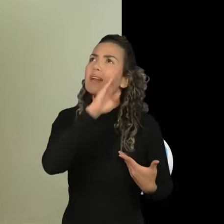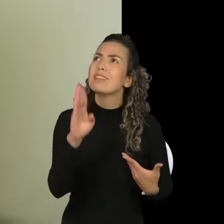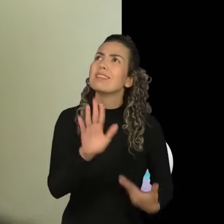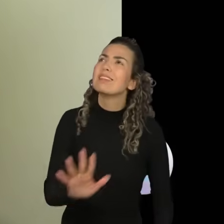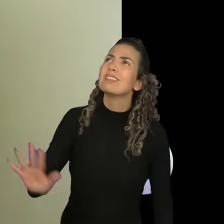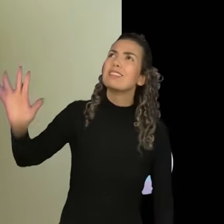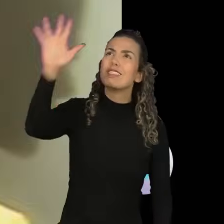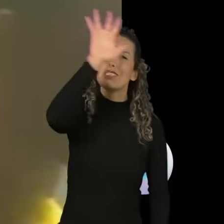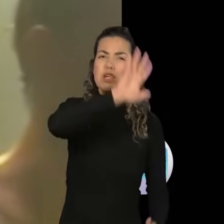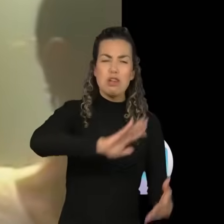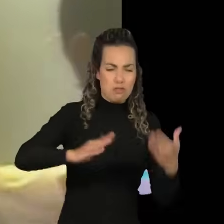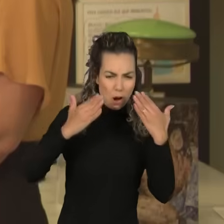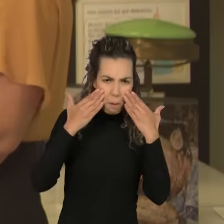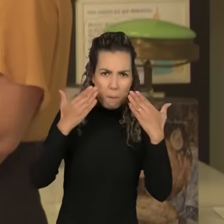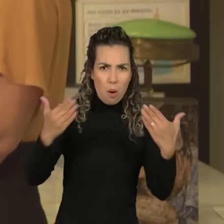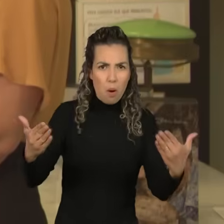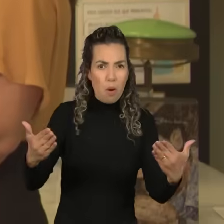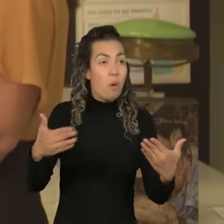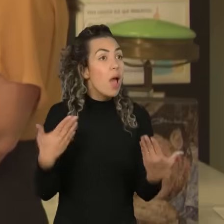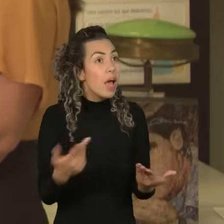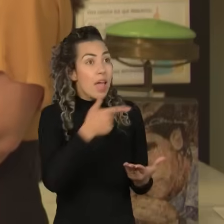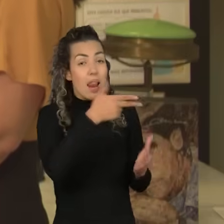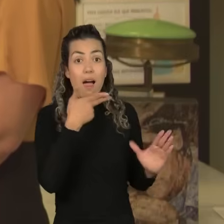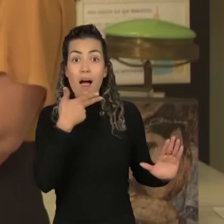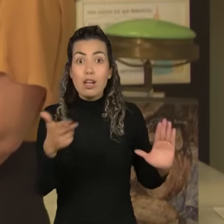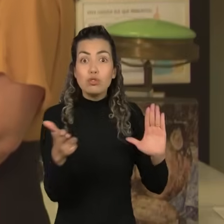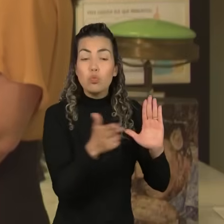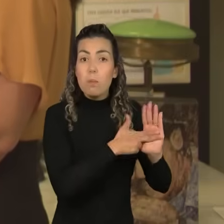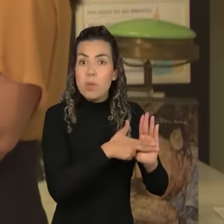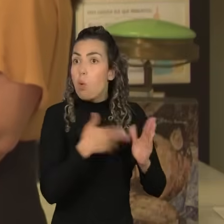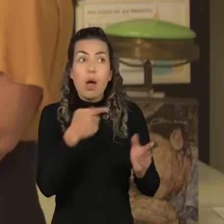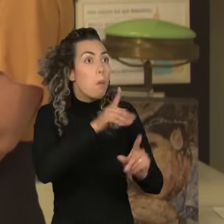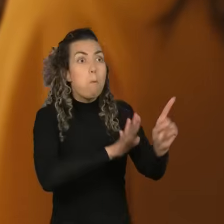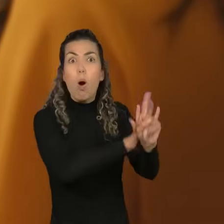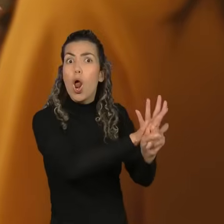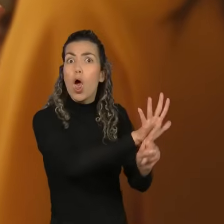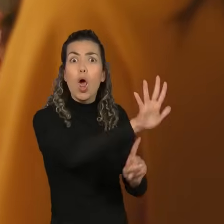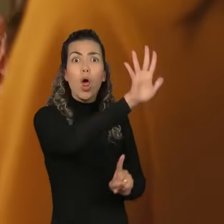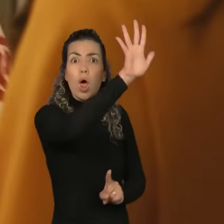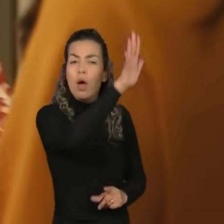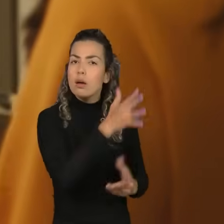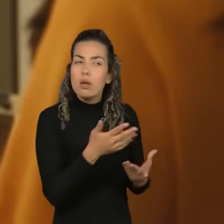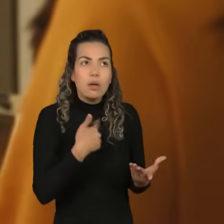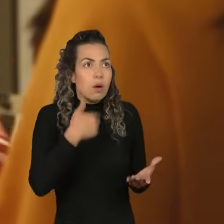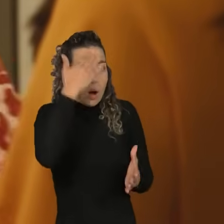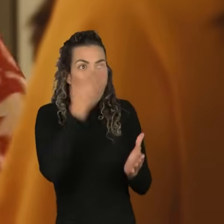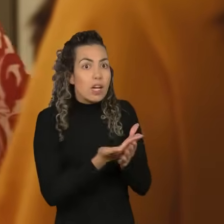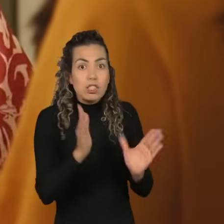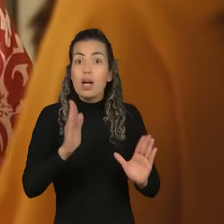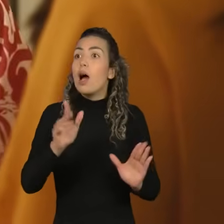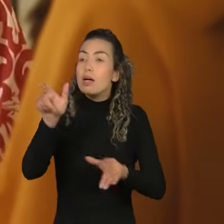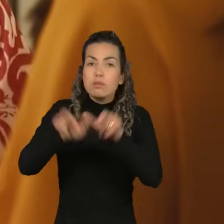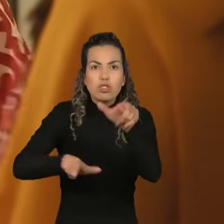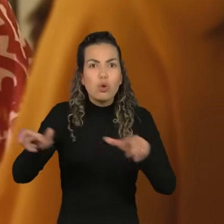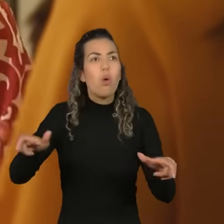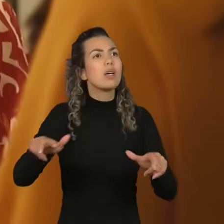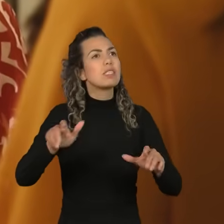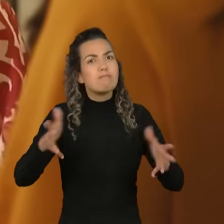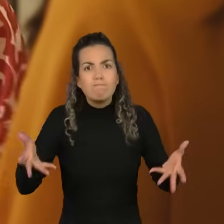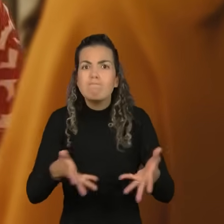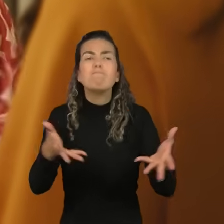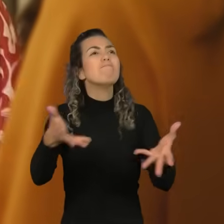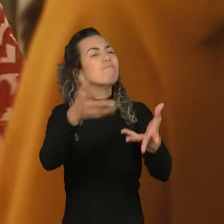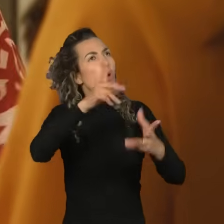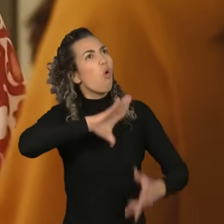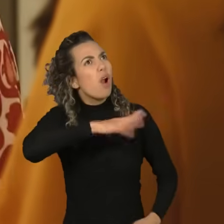E aí todo mundo passou a gostar mais dele depois disso, foi inacreditável. Passaram por ele lá, força Cazuza, ele disse que ficava até